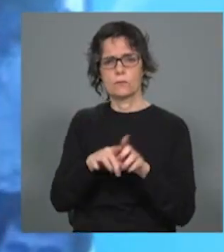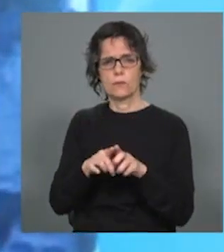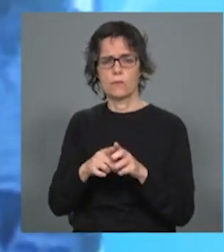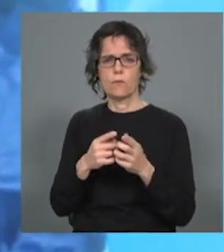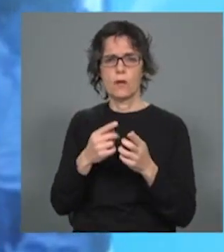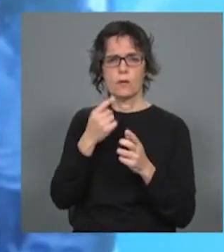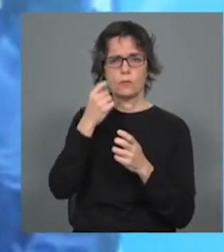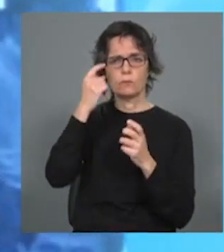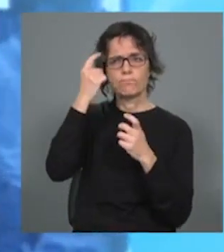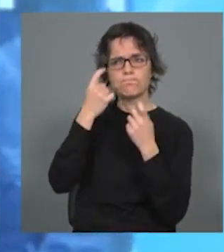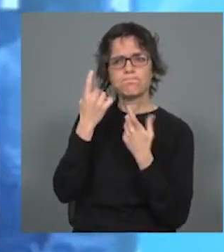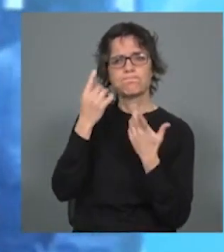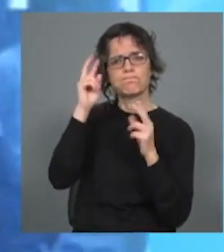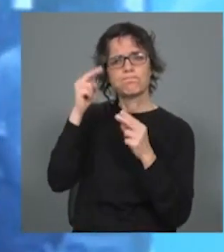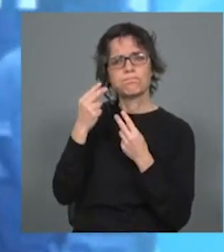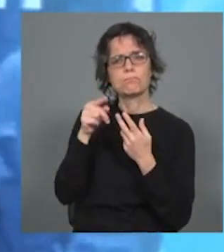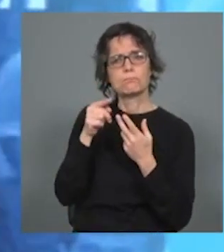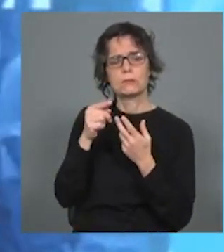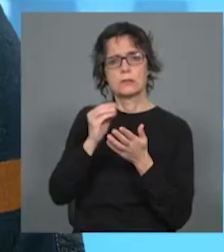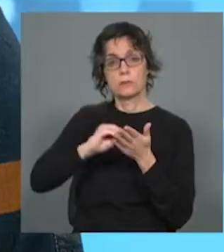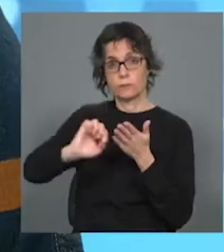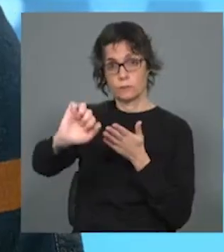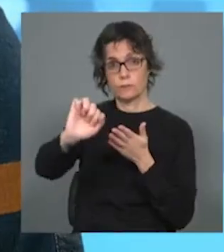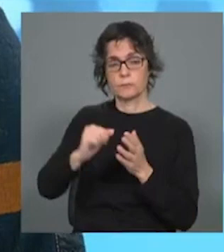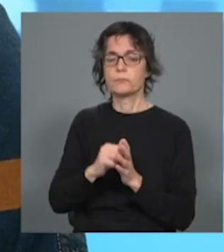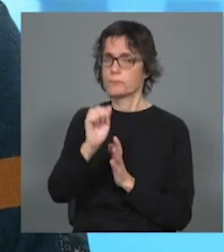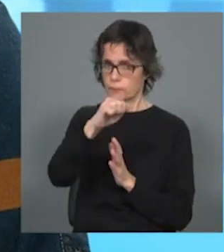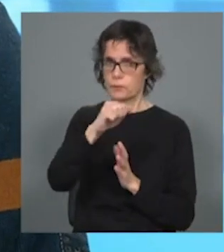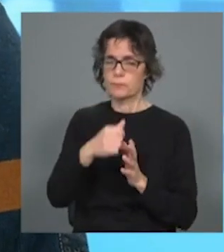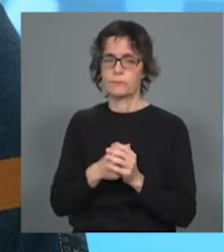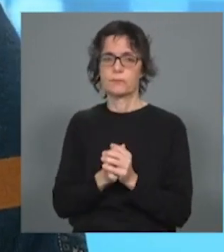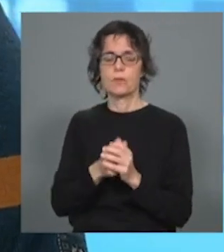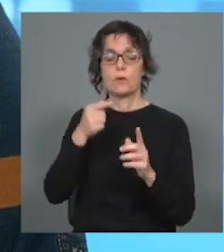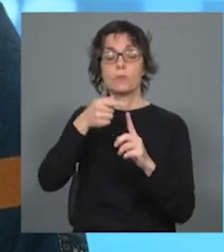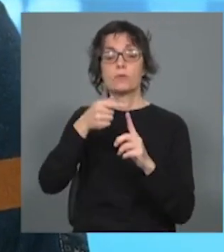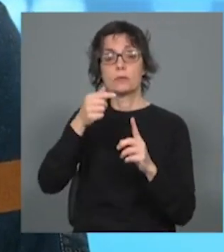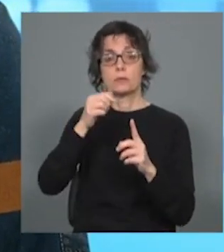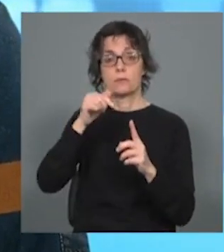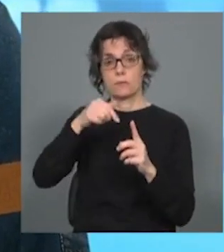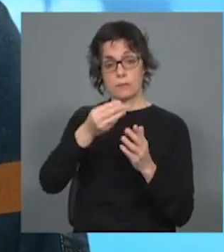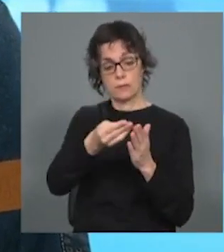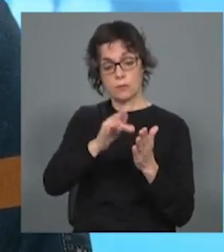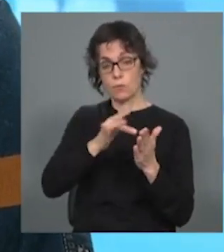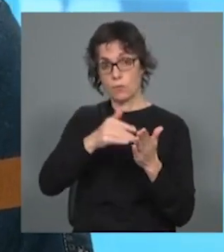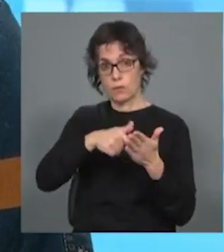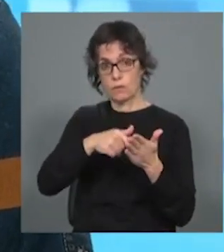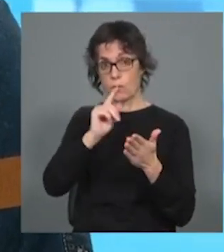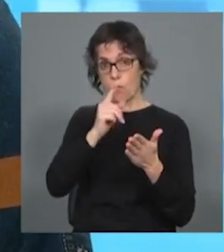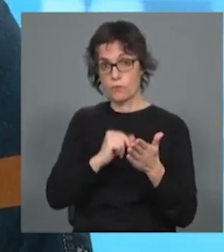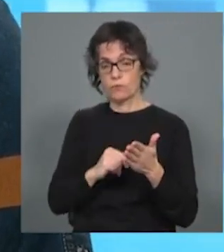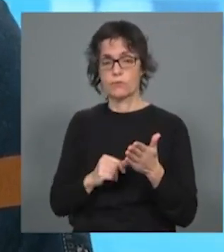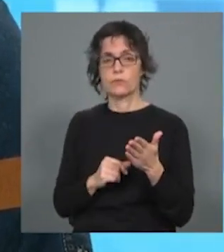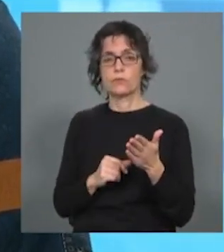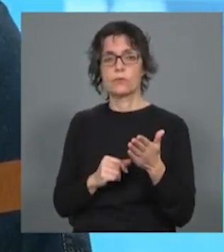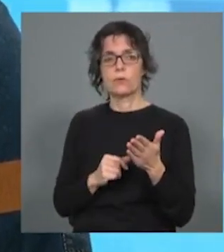as reflexões de sua autoria. Exatamente. Aquilo que se pretende com este livro